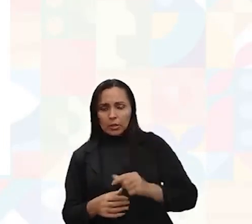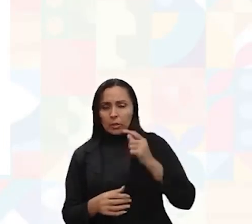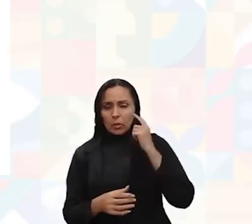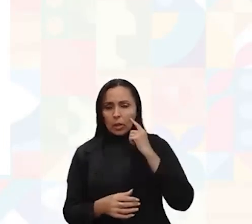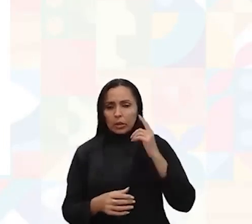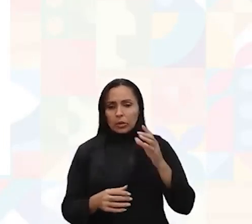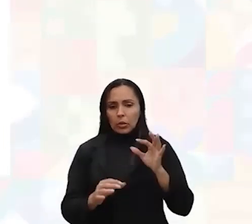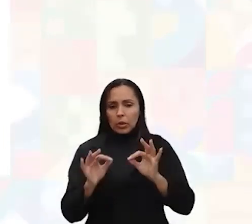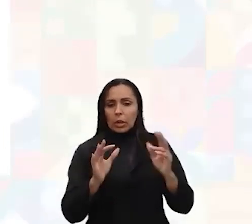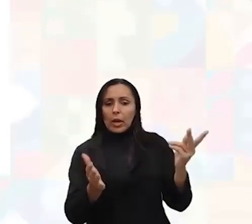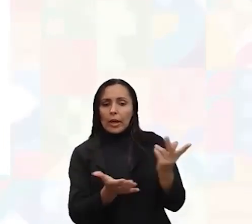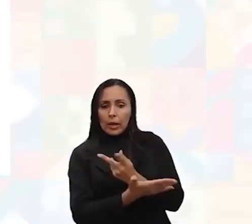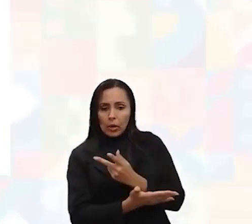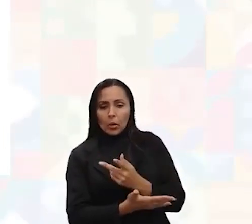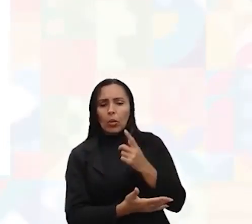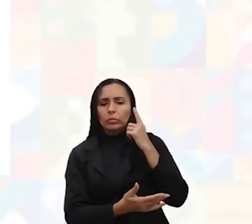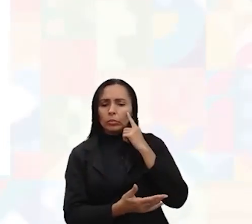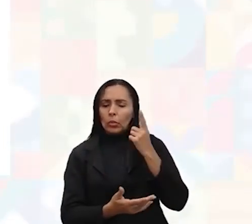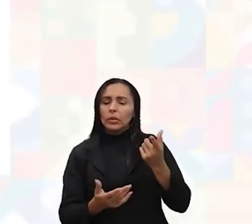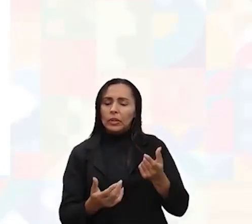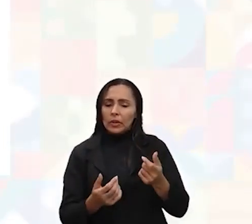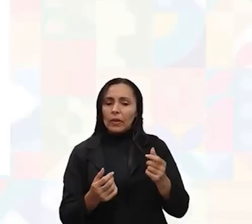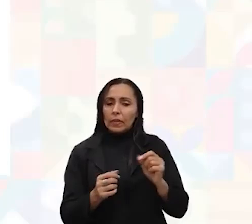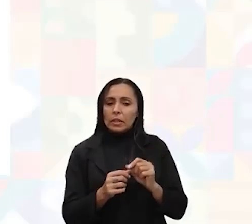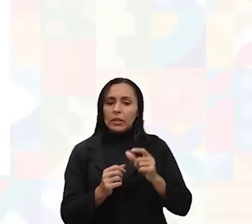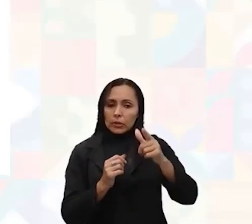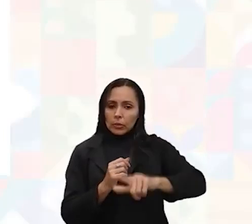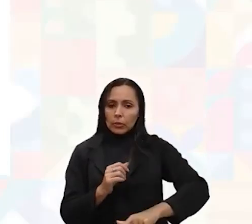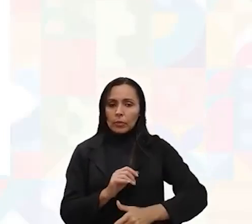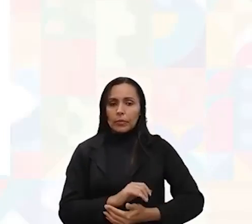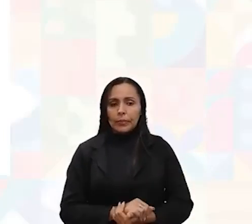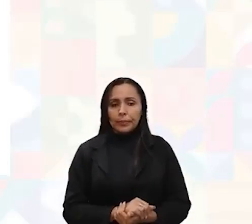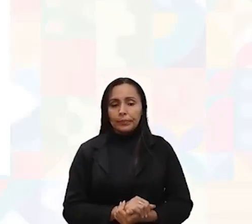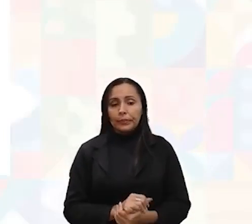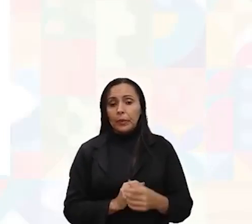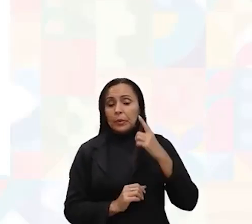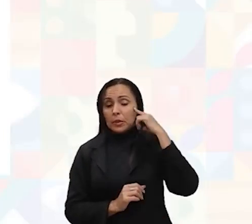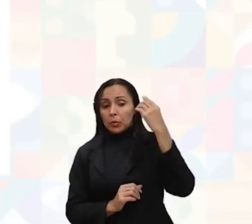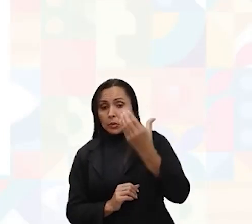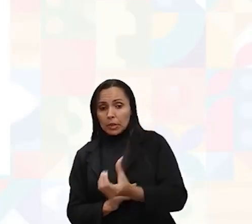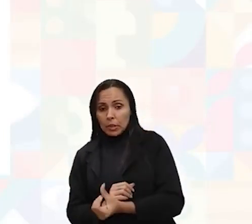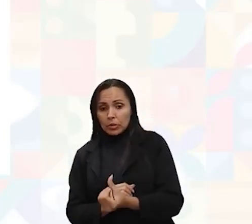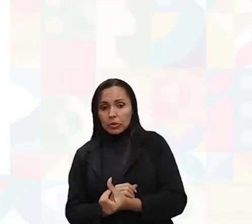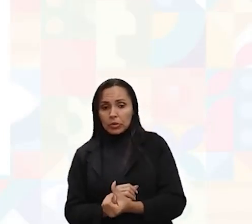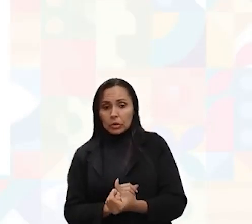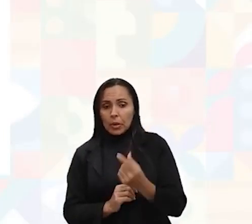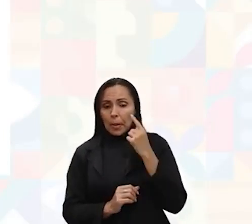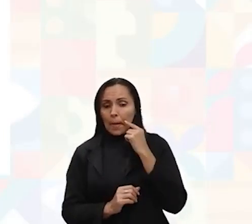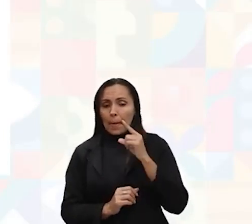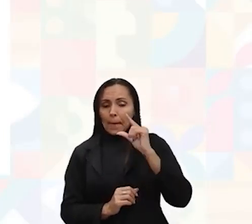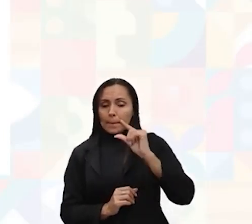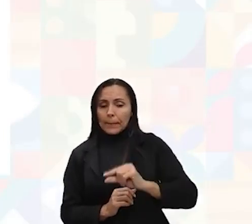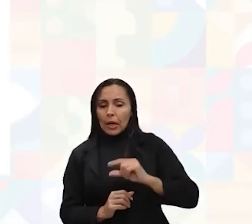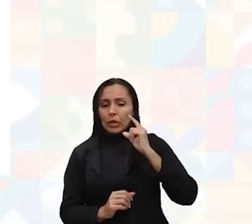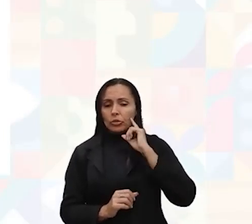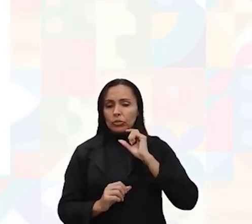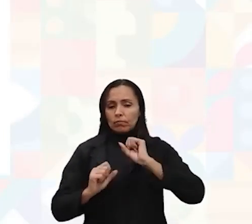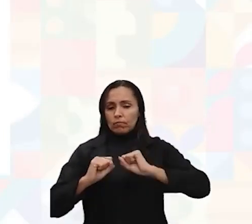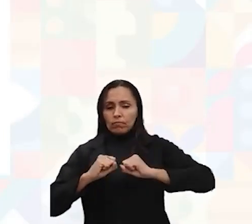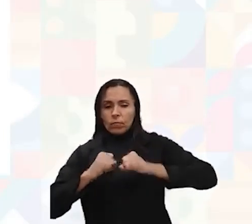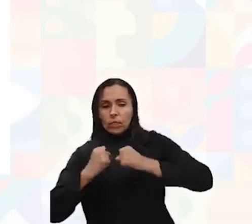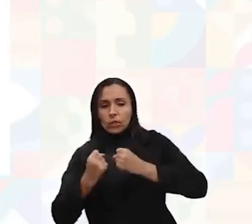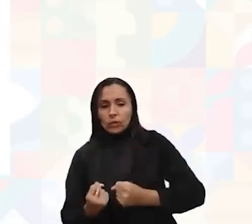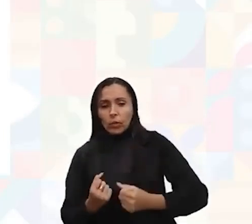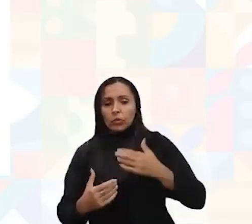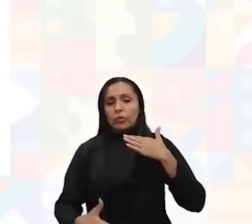corrija aquele erro. E partindo agora para o princípio 6, baixo esforço físico. Pode ser usado de